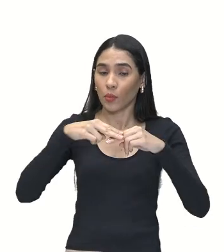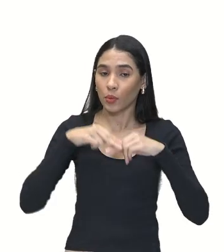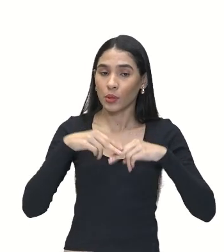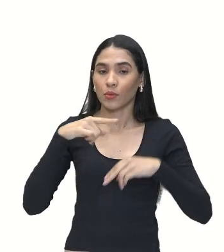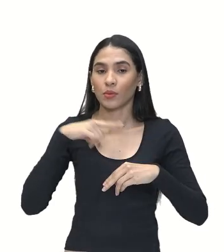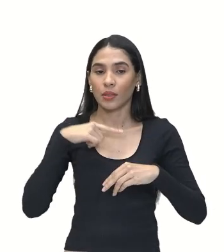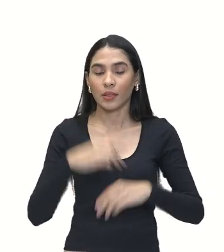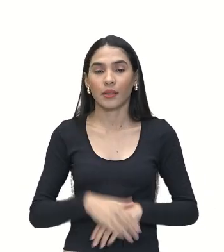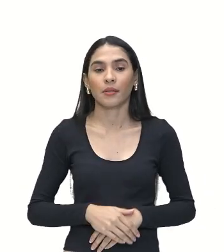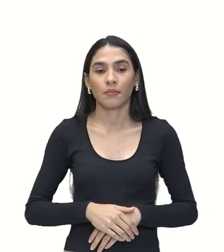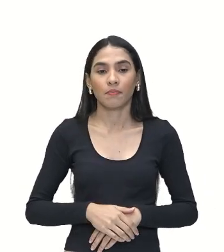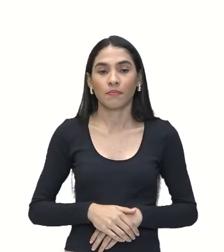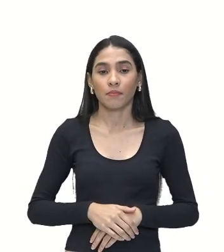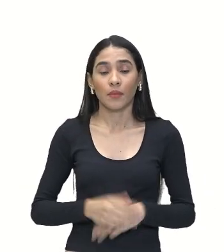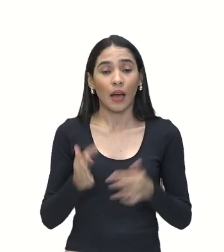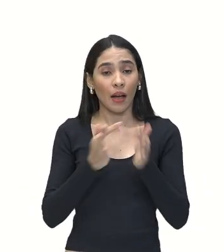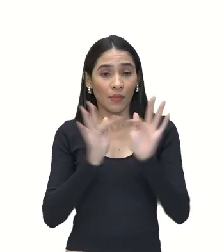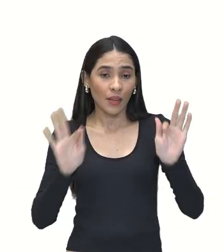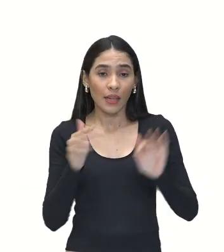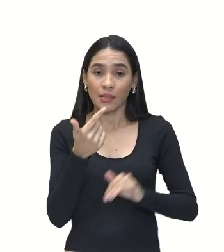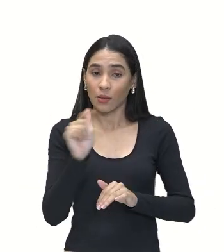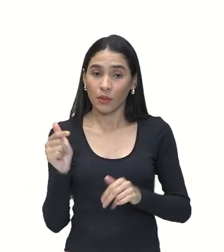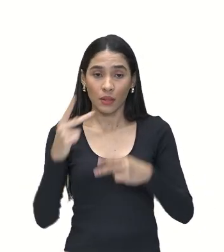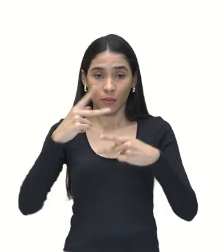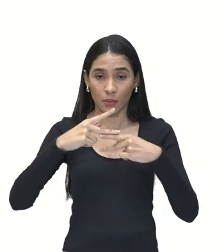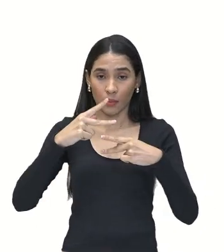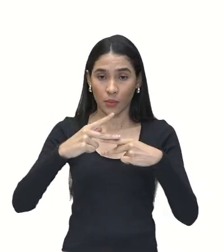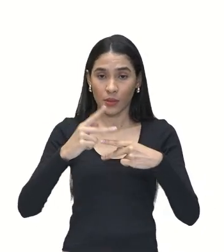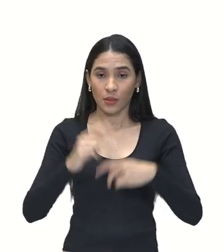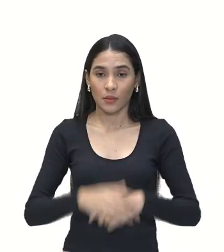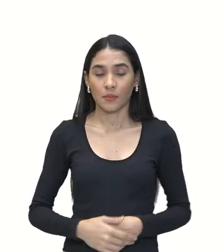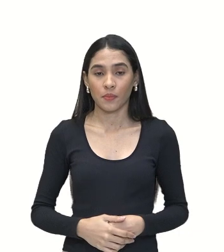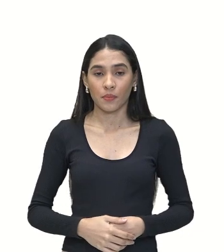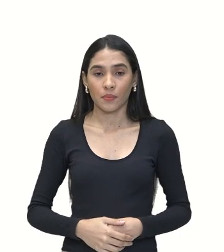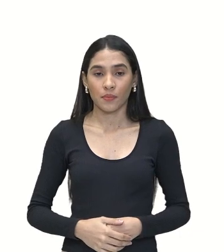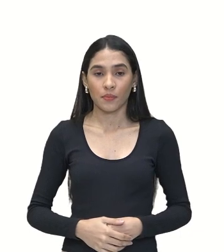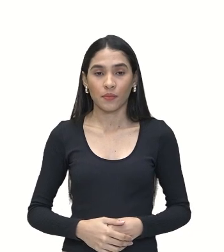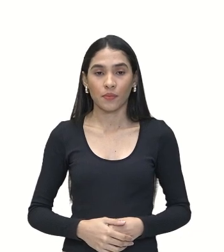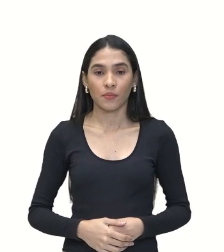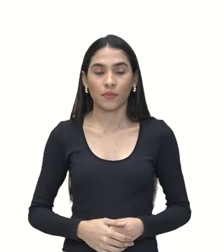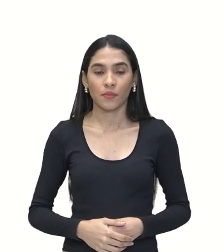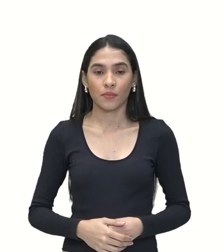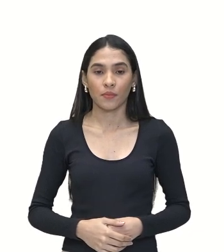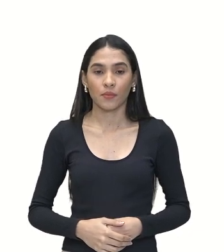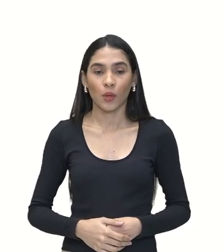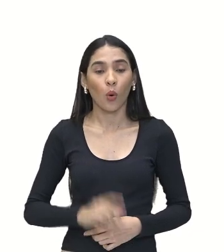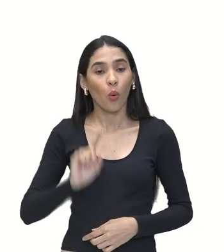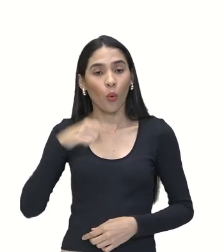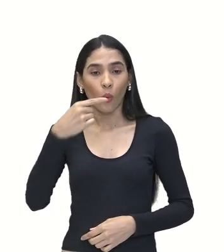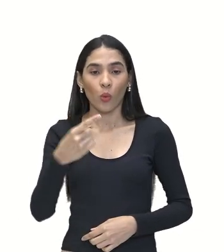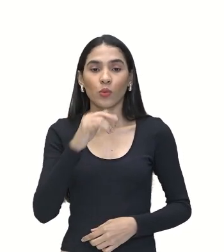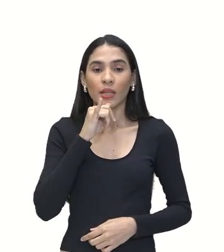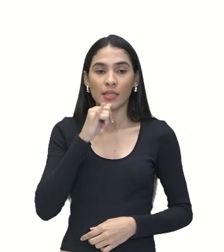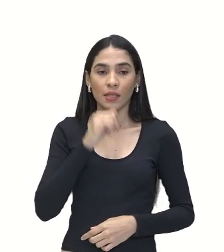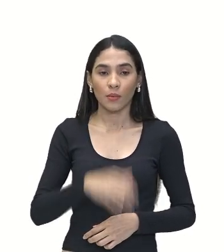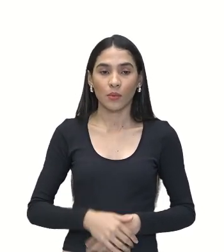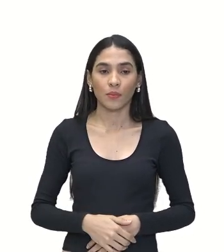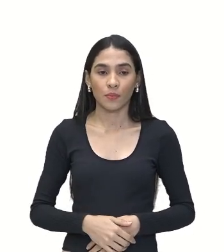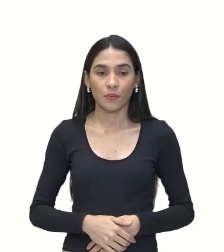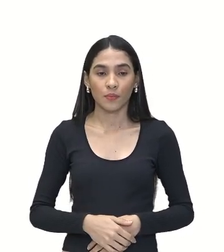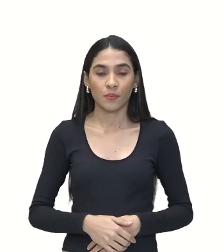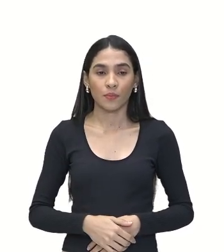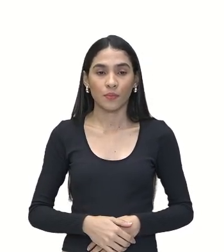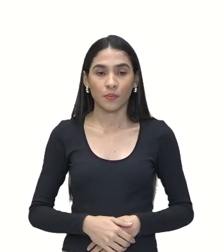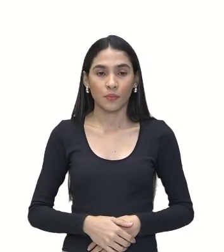construção sem preposição, ok? Ele, outro exemplo,